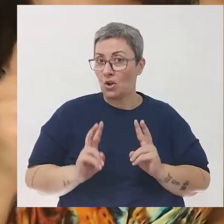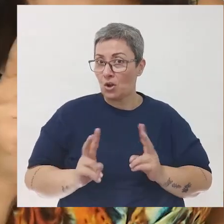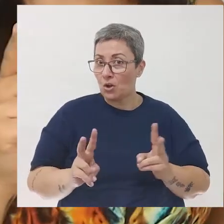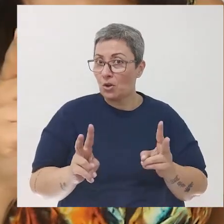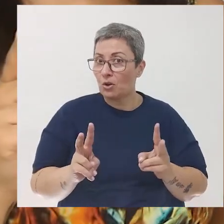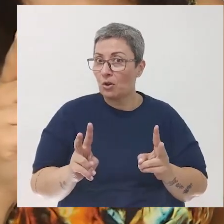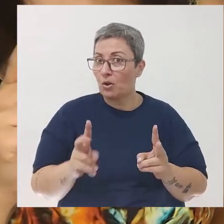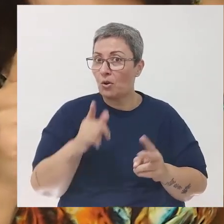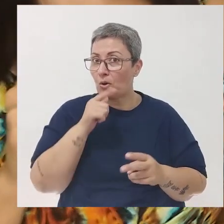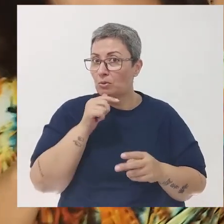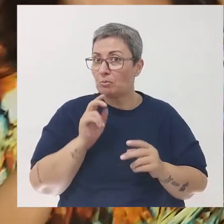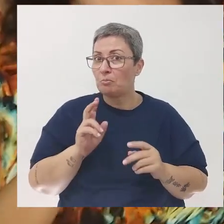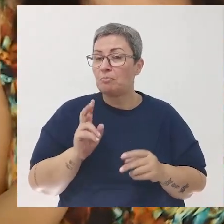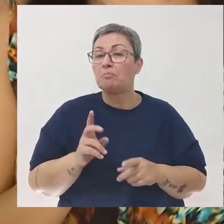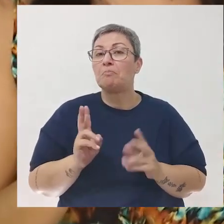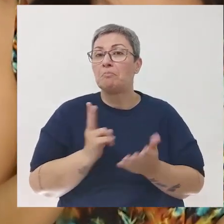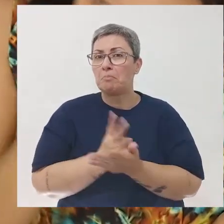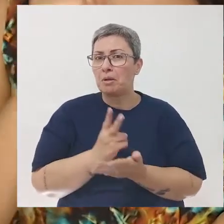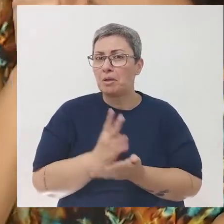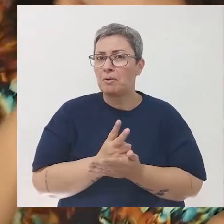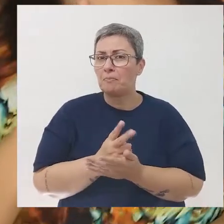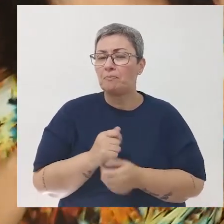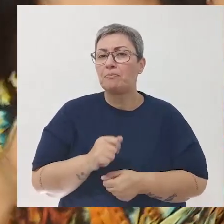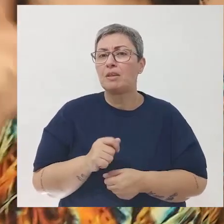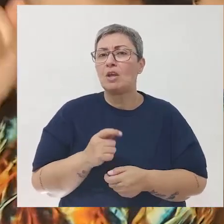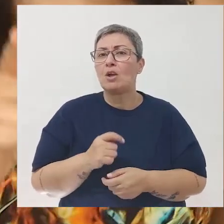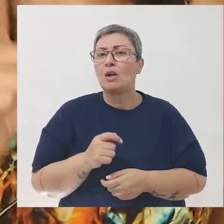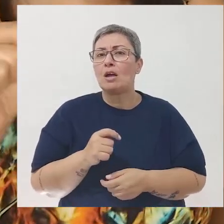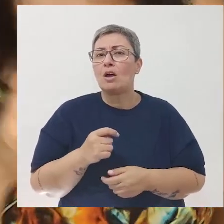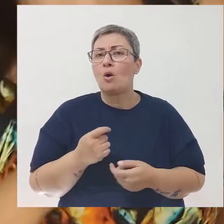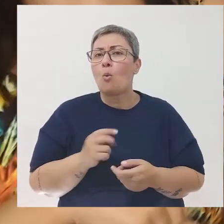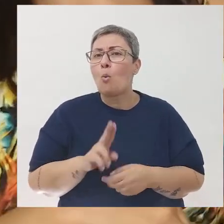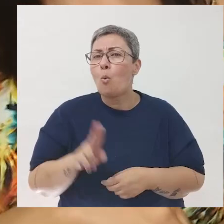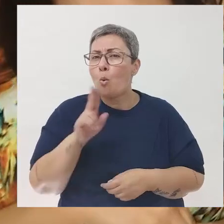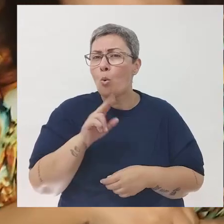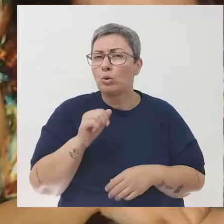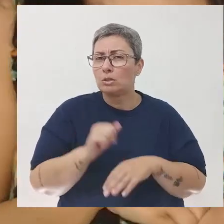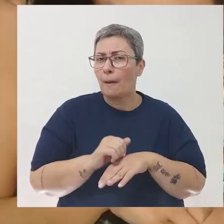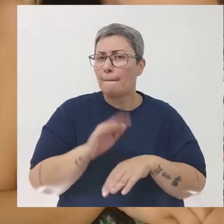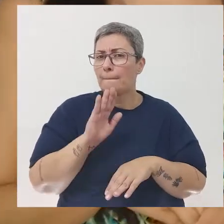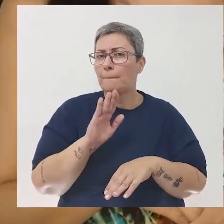Manteve o consumo? O consumo aumentou?